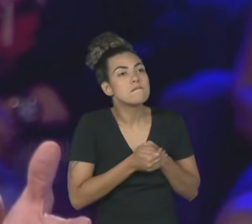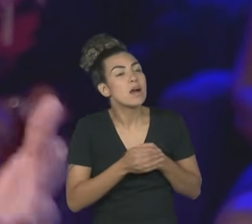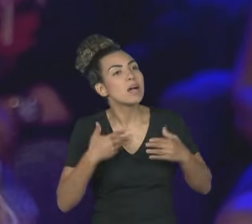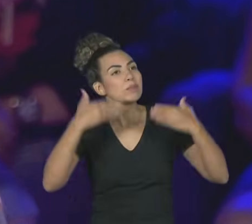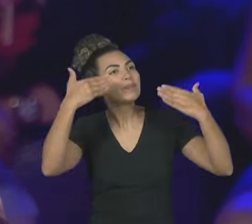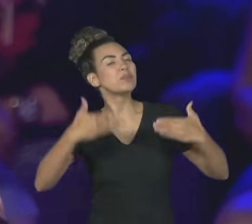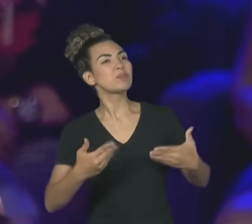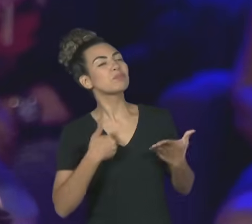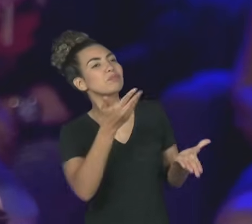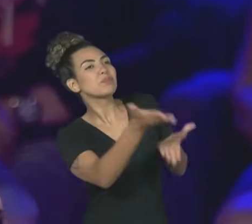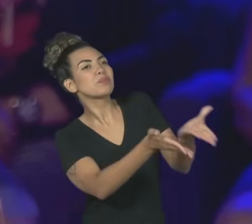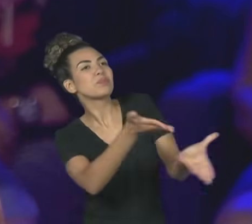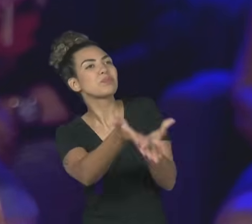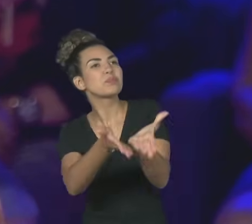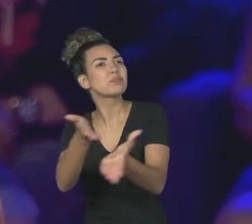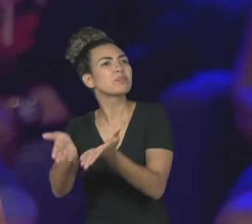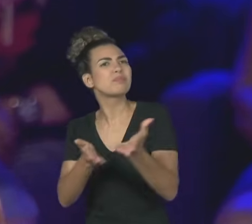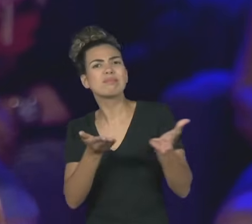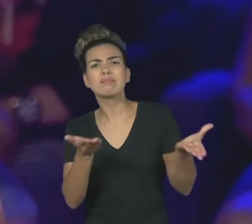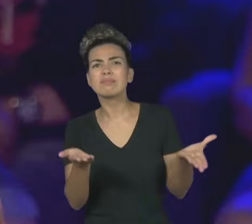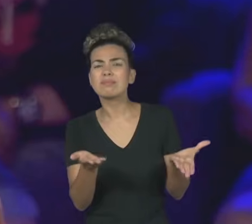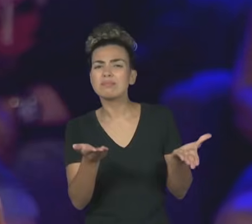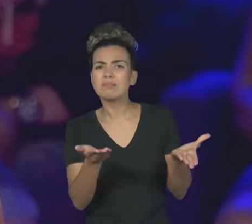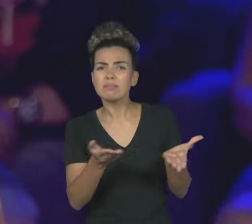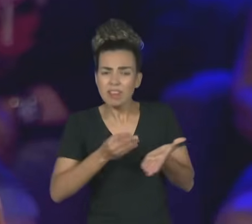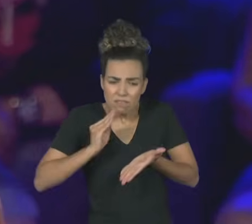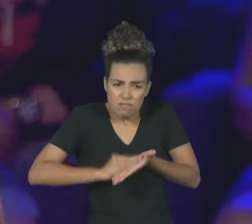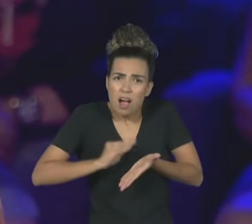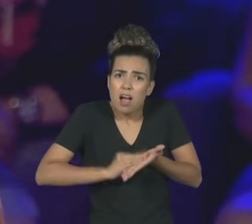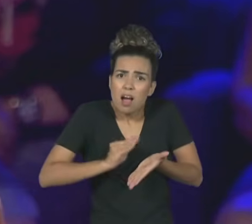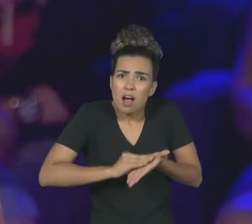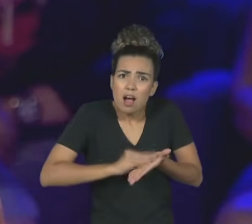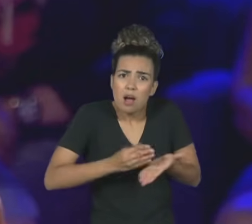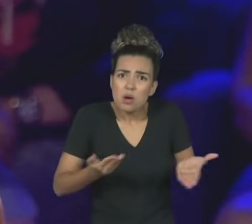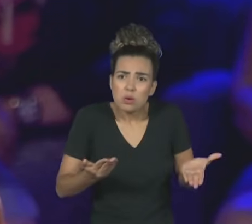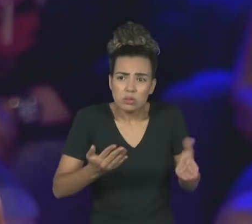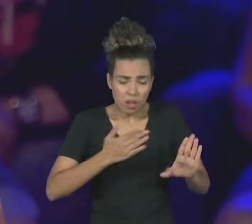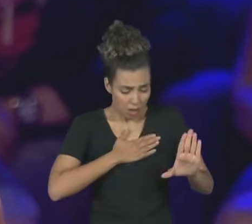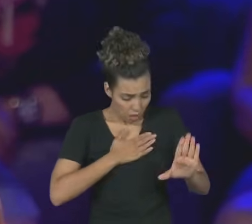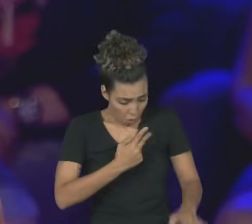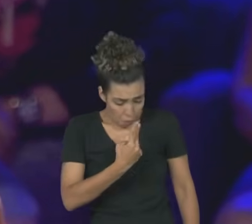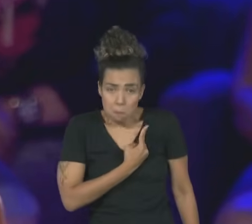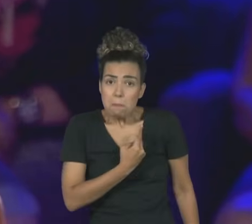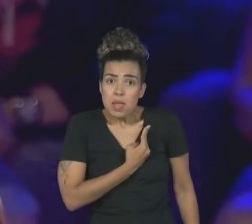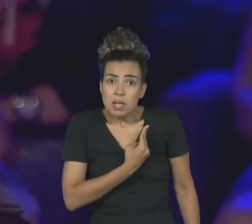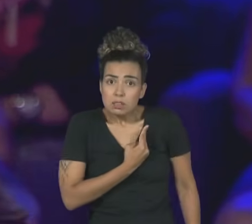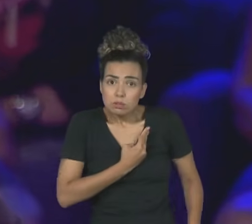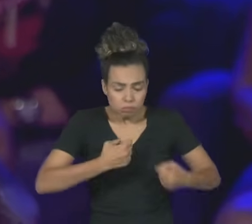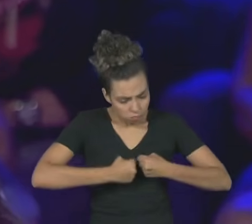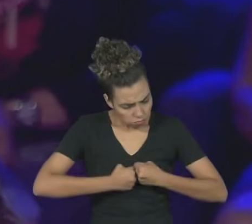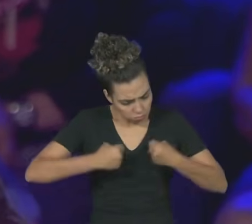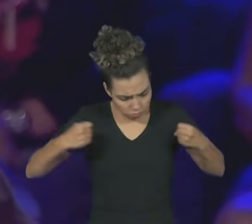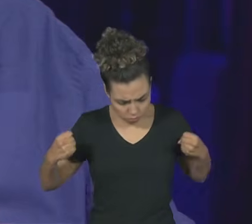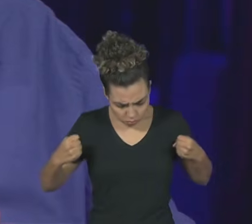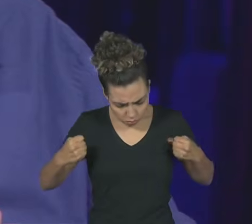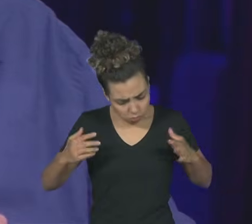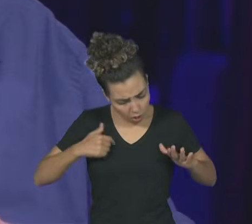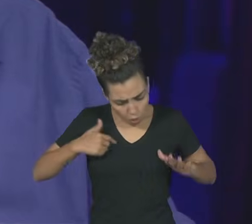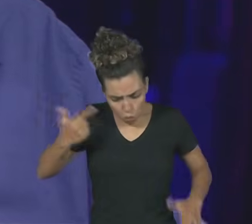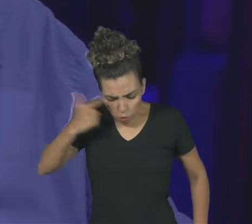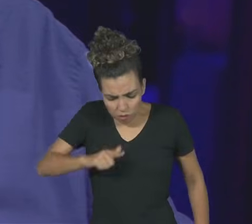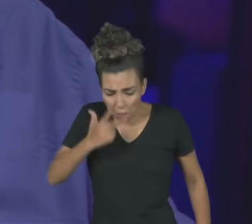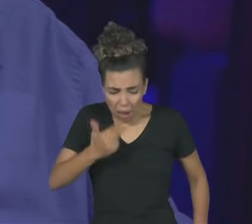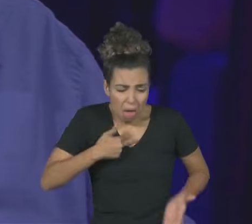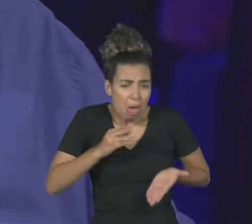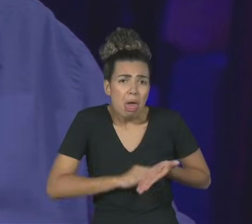E que carência é essa de eu não conseguir trabalhar um pouco nos meus buracos para achar que qualquer um vai vir e vai tapar esse buraco, né? E uma